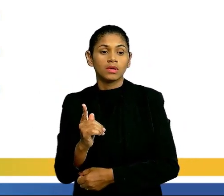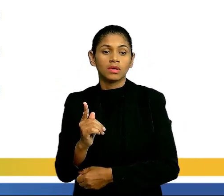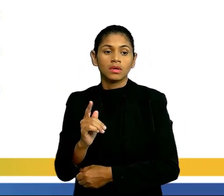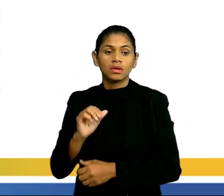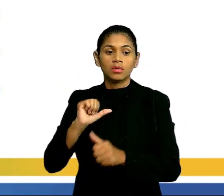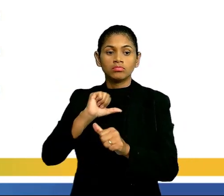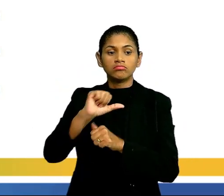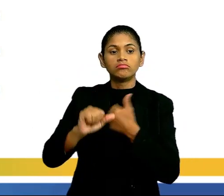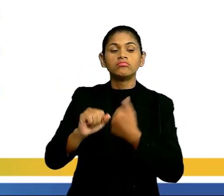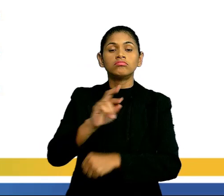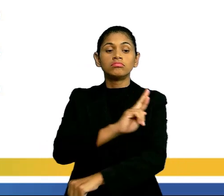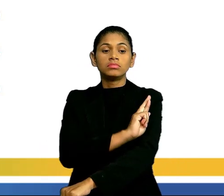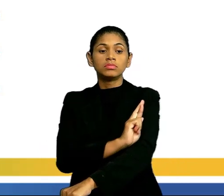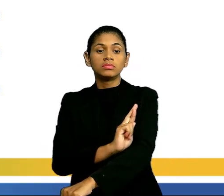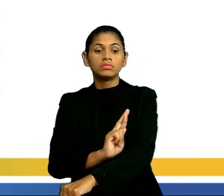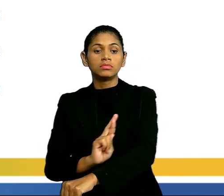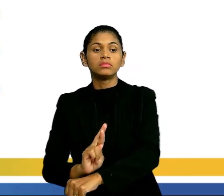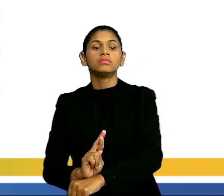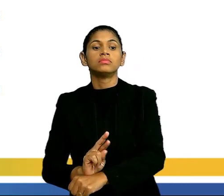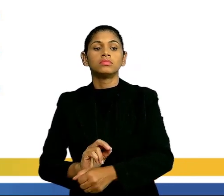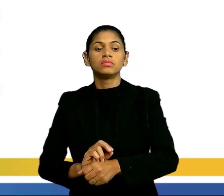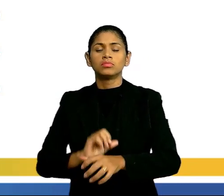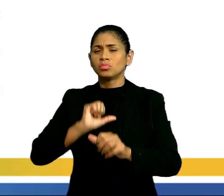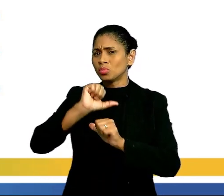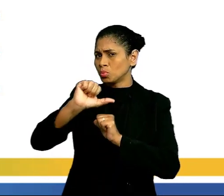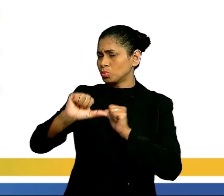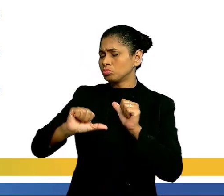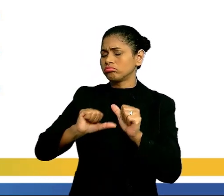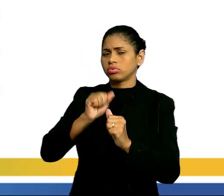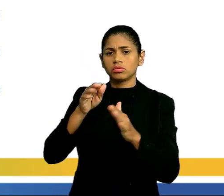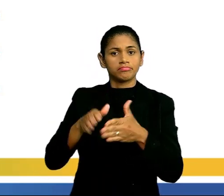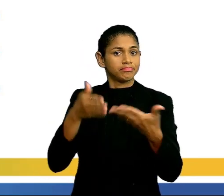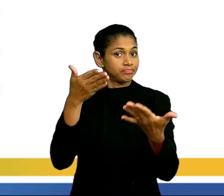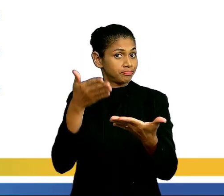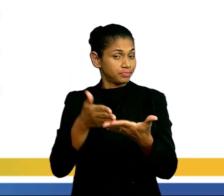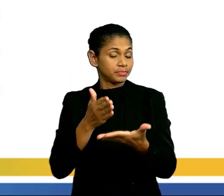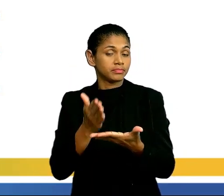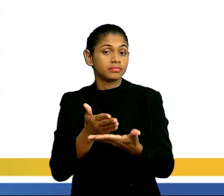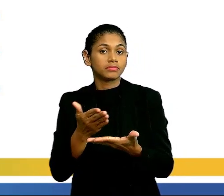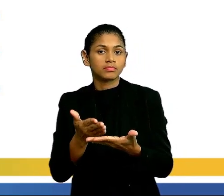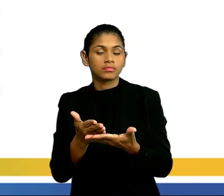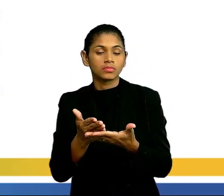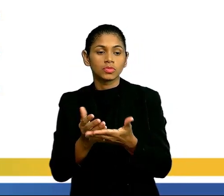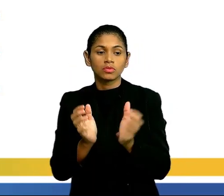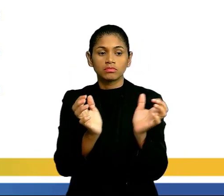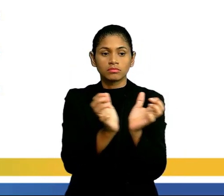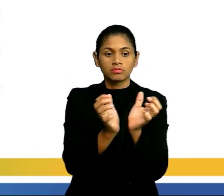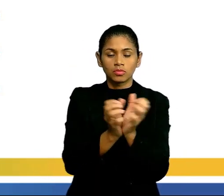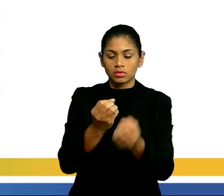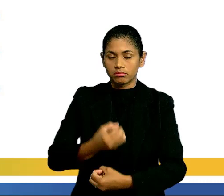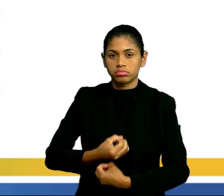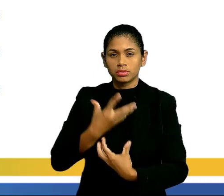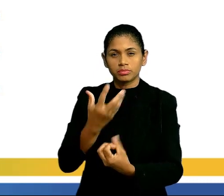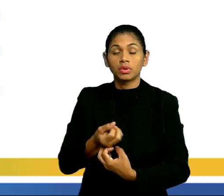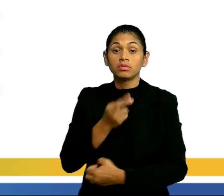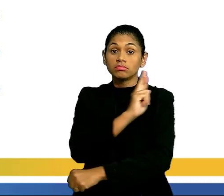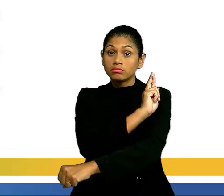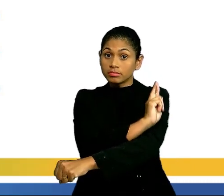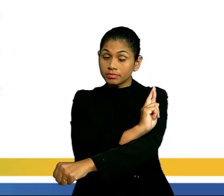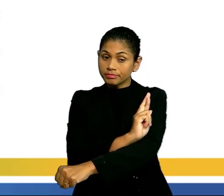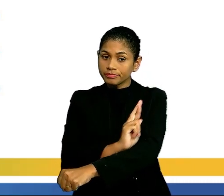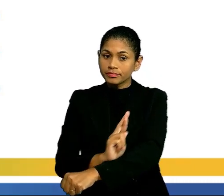muda completamente a produção literária dele, ele se junta ao grupo de poetas religiosos, que também a